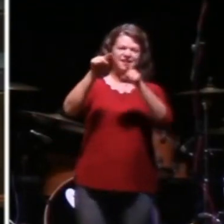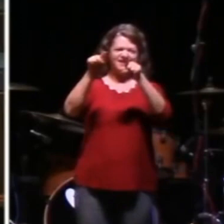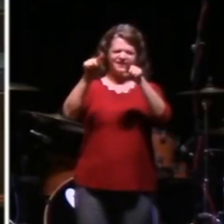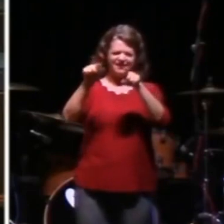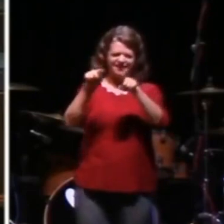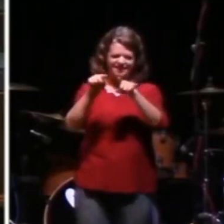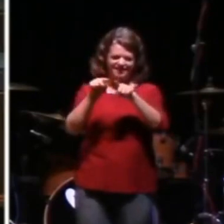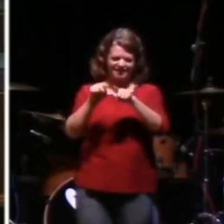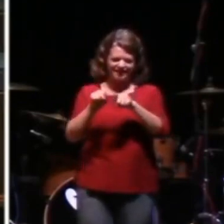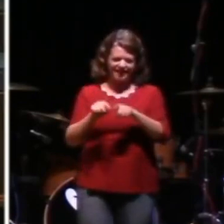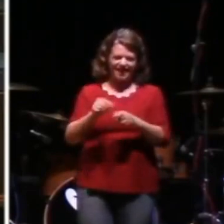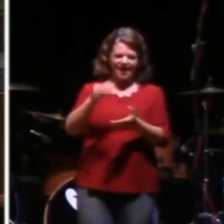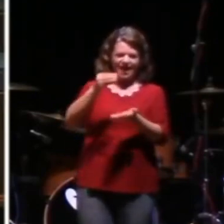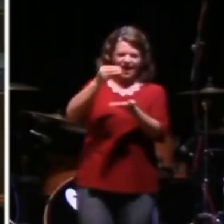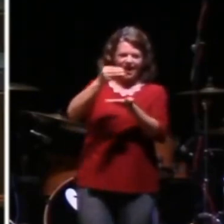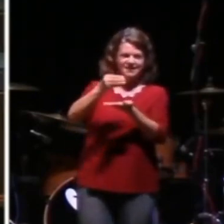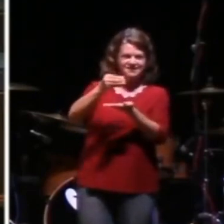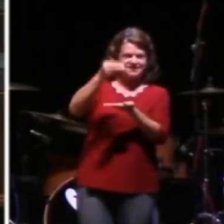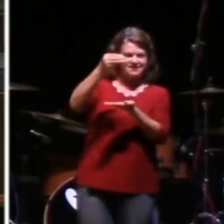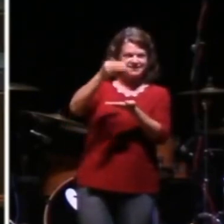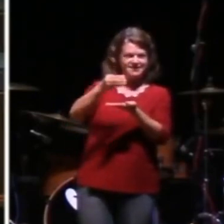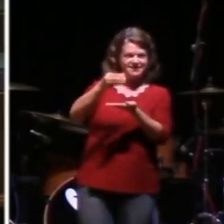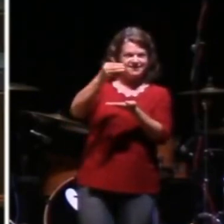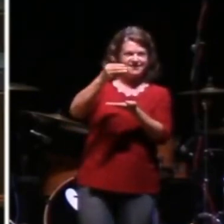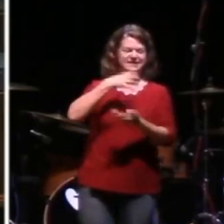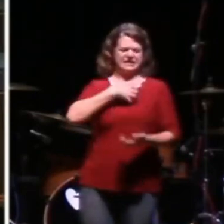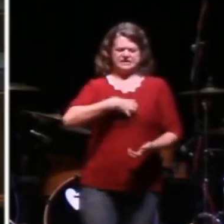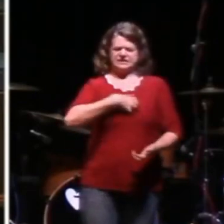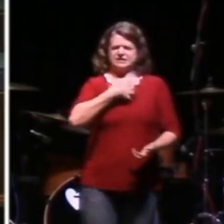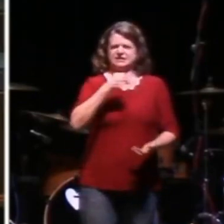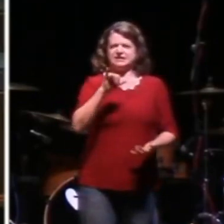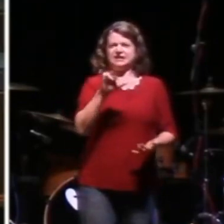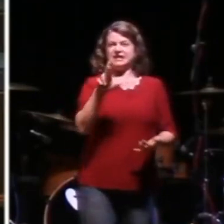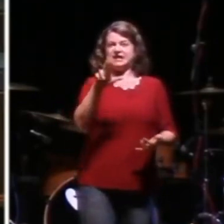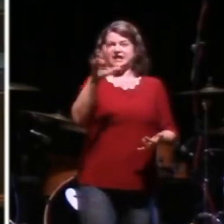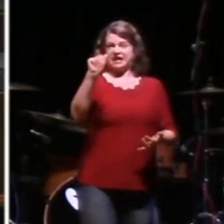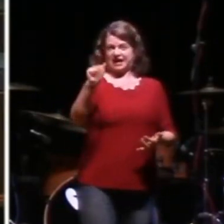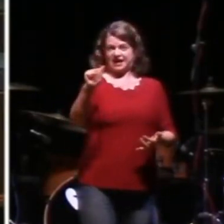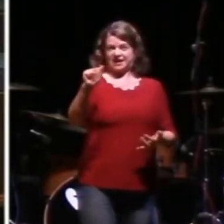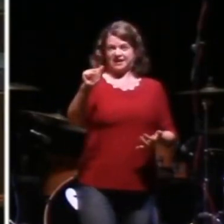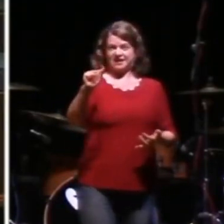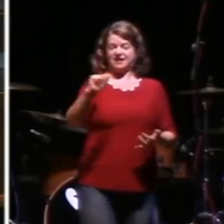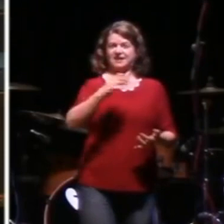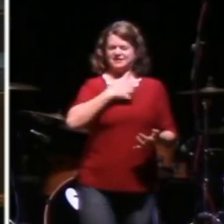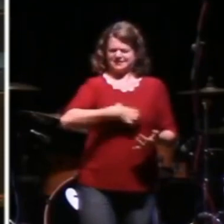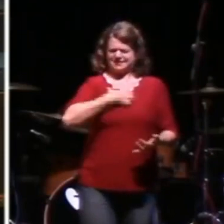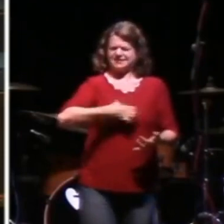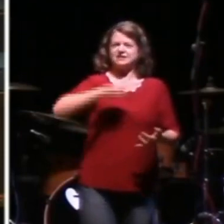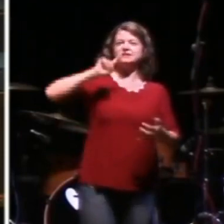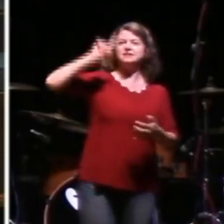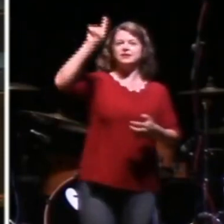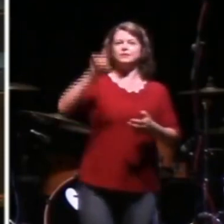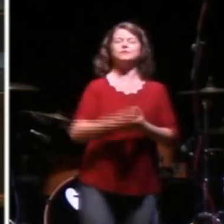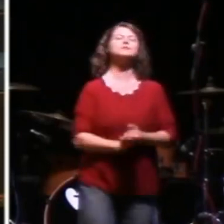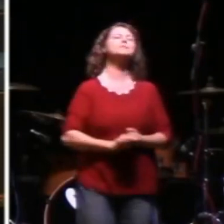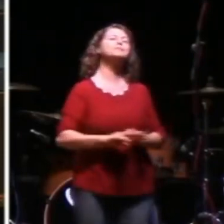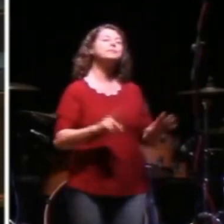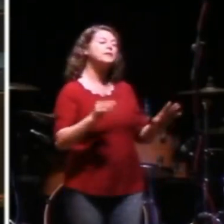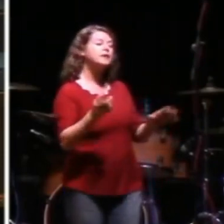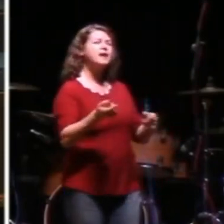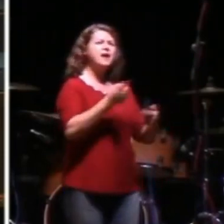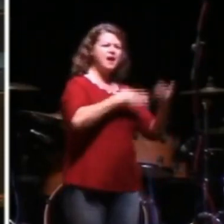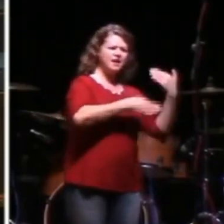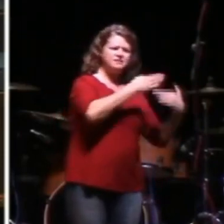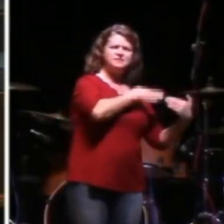povo sobre a terra e agora interessante que aqui um quadro vai mudar porque quando os sete selos são quebrados